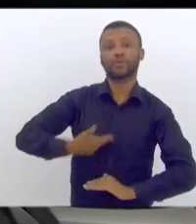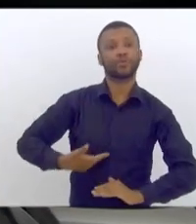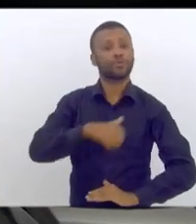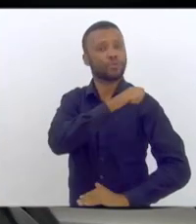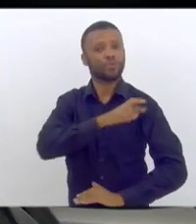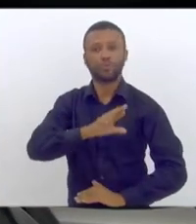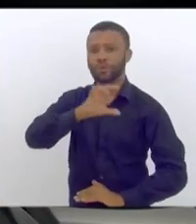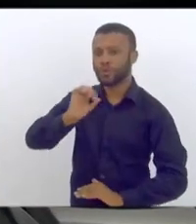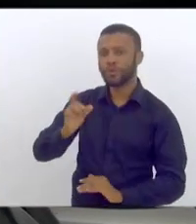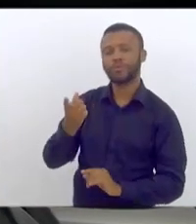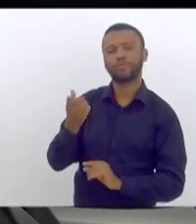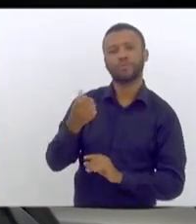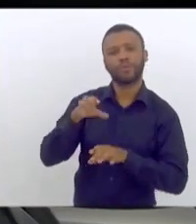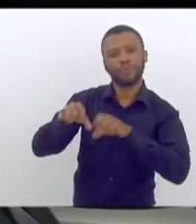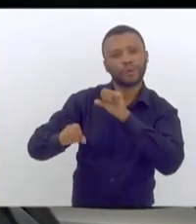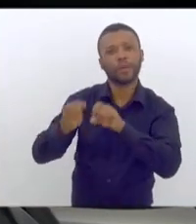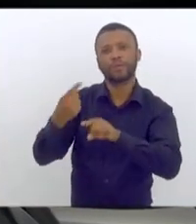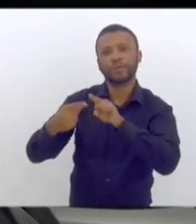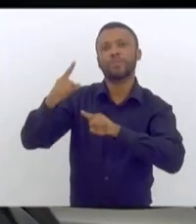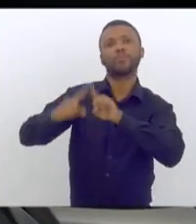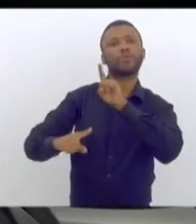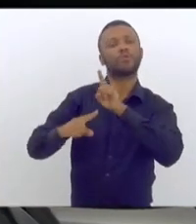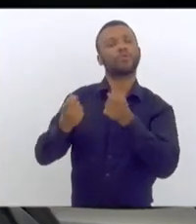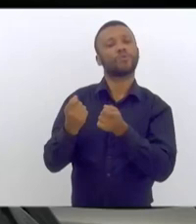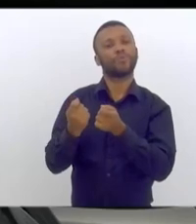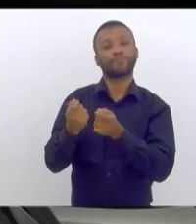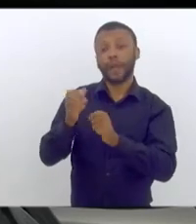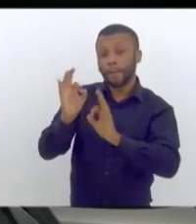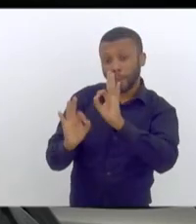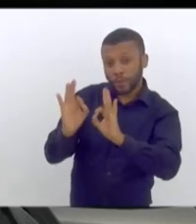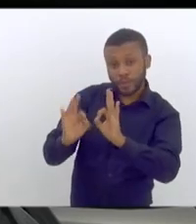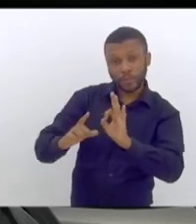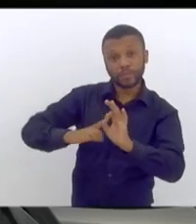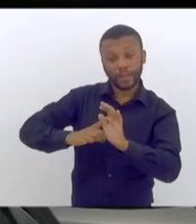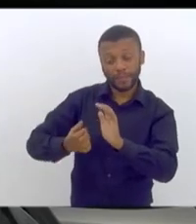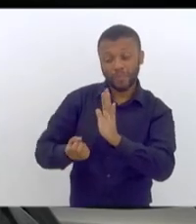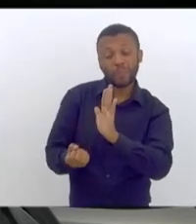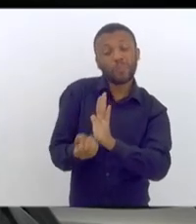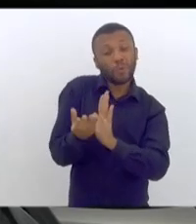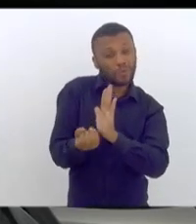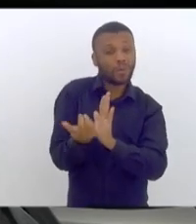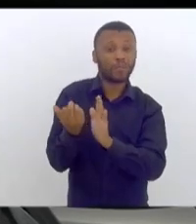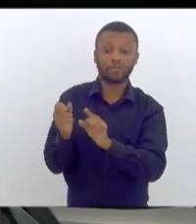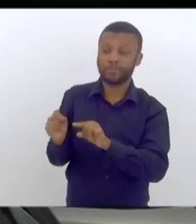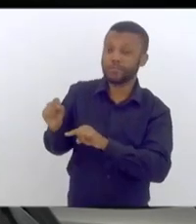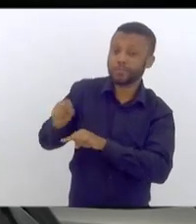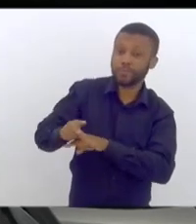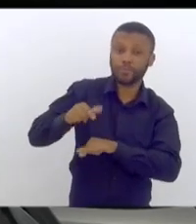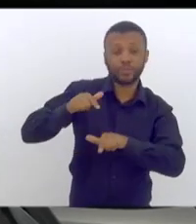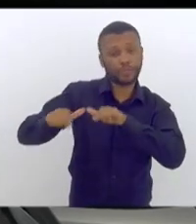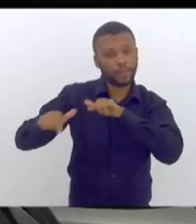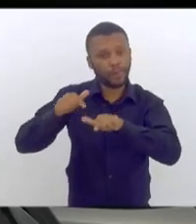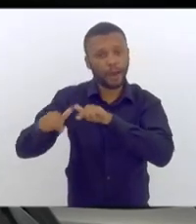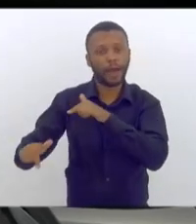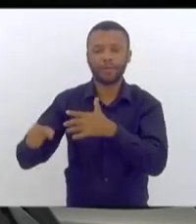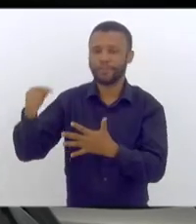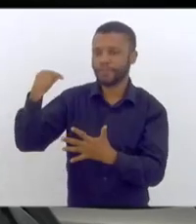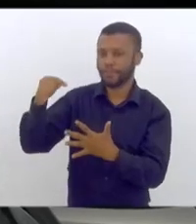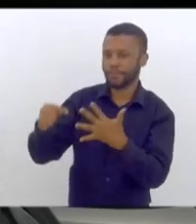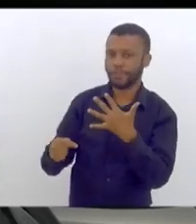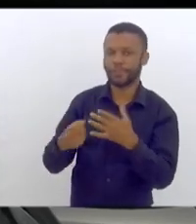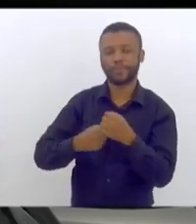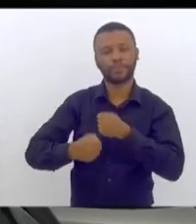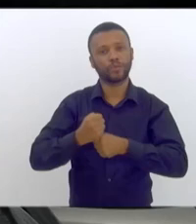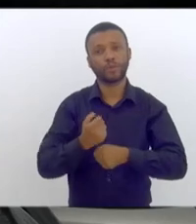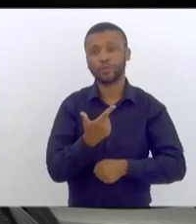buscassem o desenvolvimento local projetos que gerassem emprego projeto produtivos em 2015 esse fundo ele a lei dele